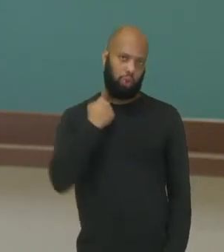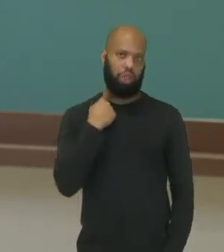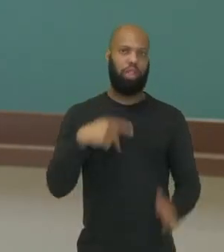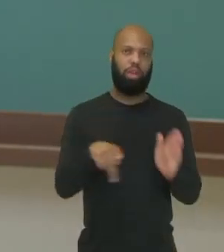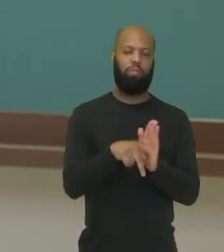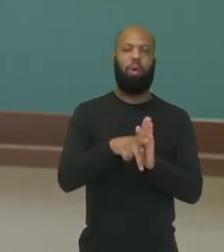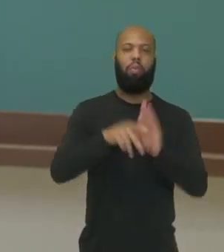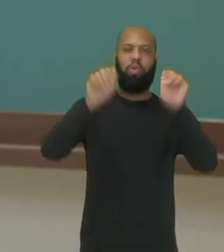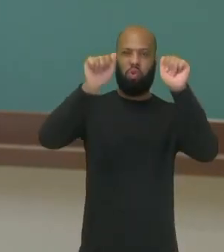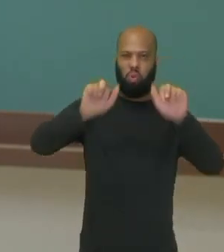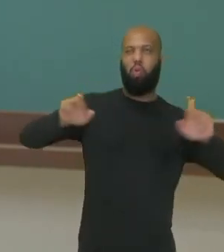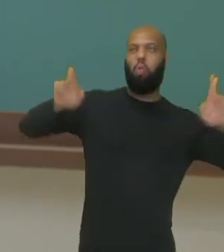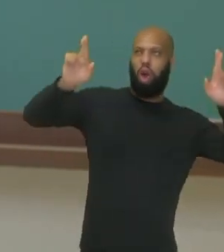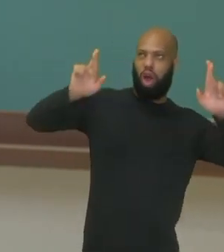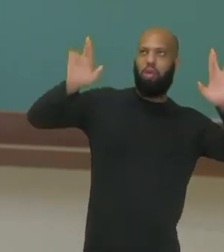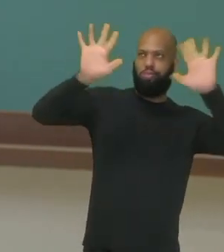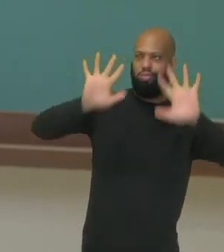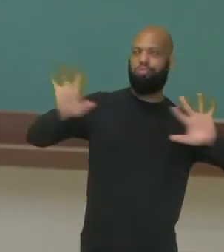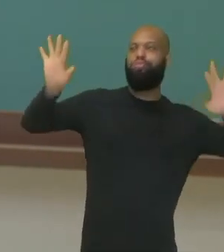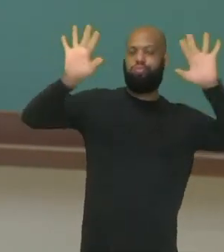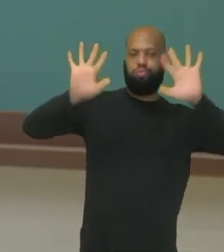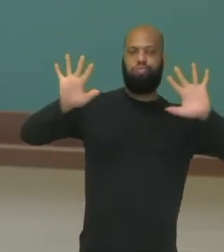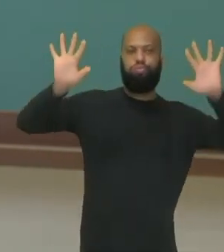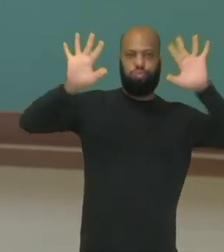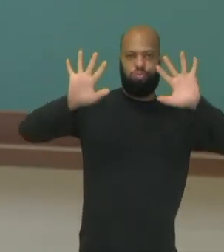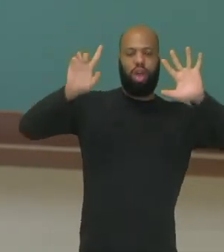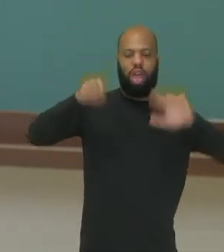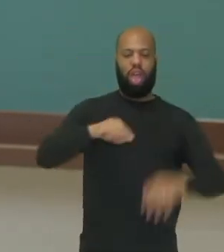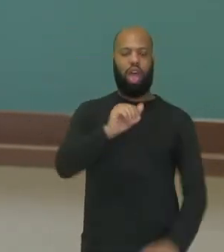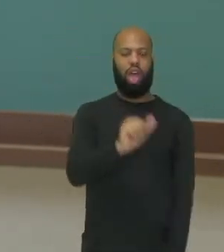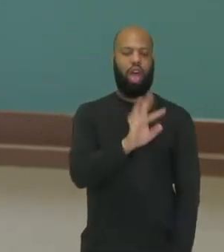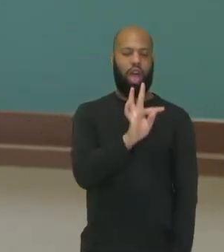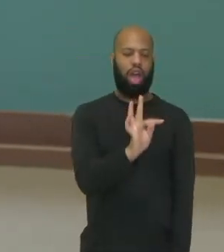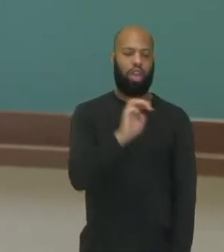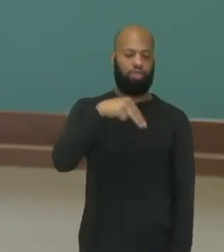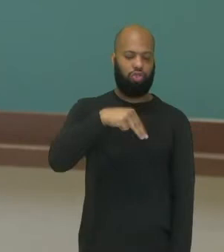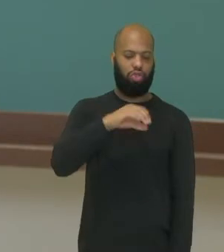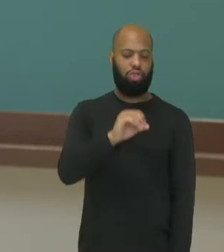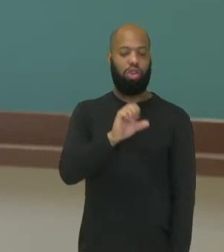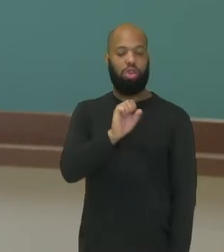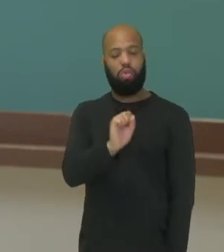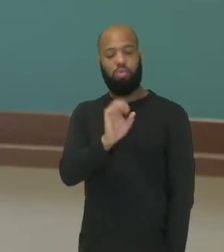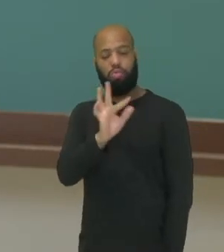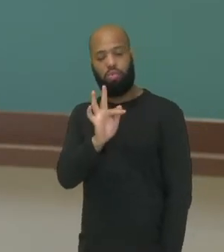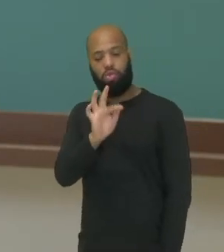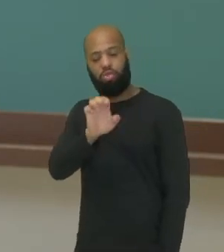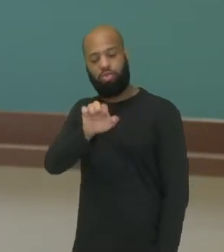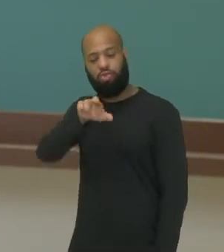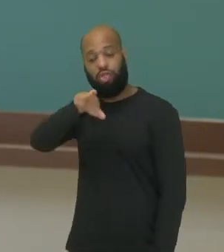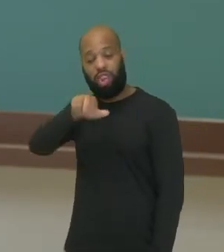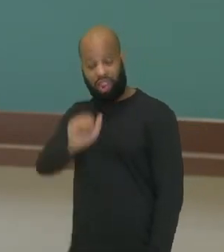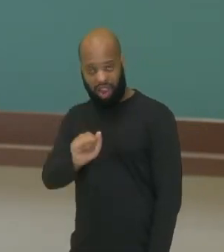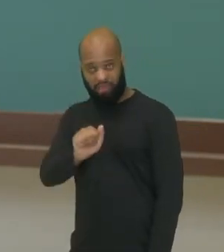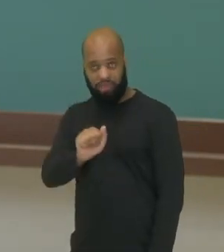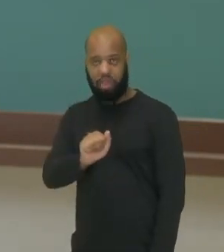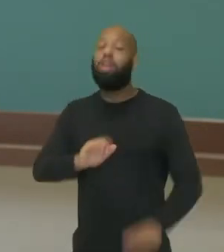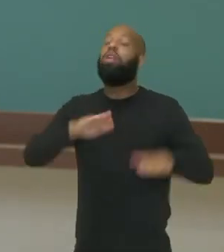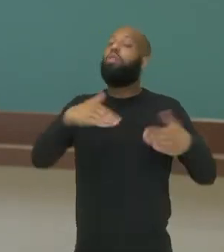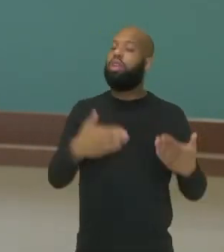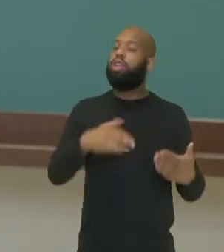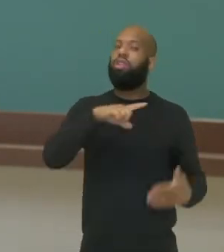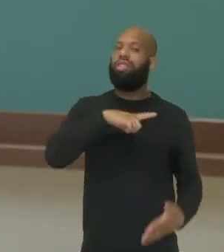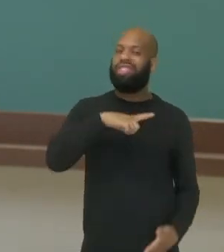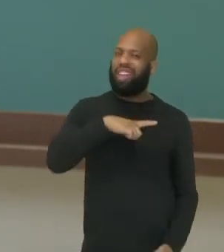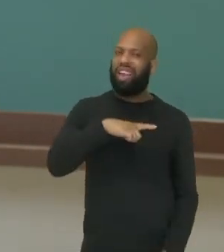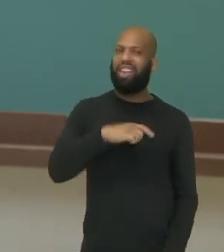atmosférica que nós falamos, né, dos gases, por exemplo, que vai desencadear doenças para nós, as queimadas que vão